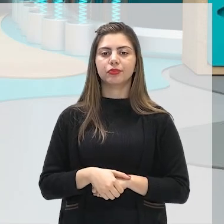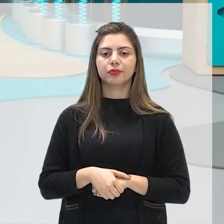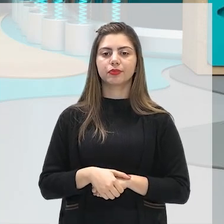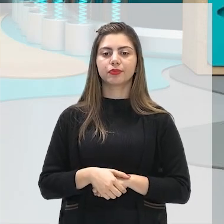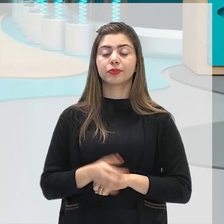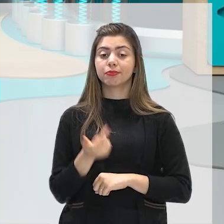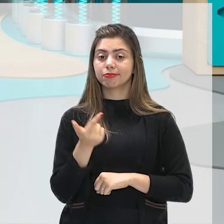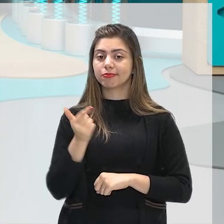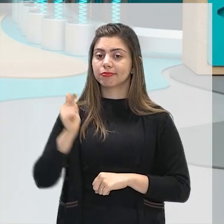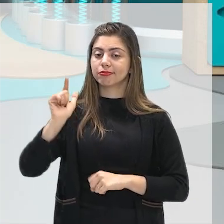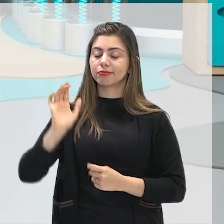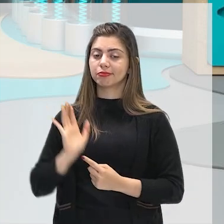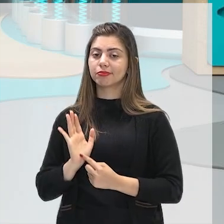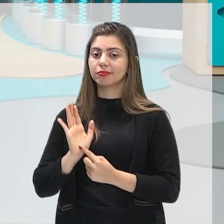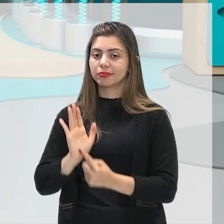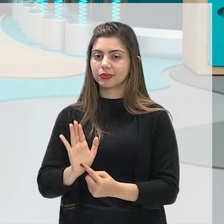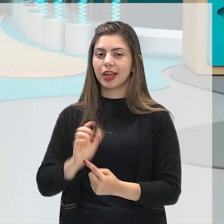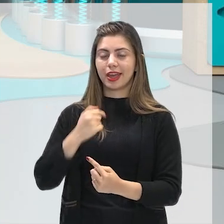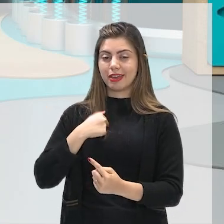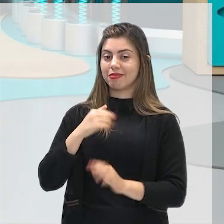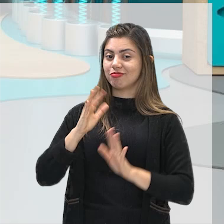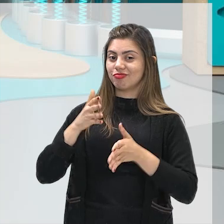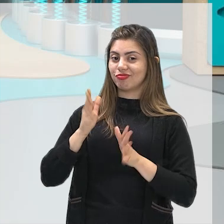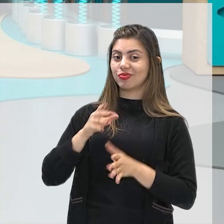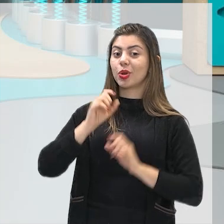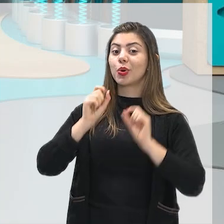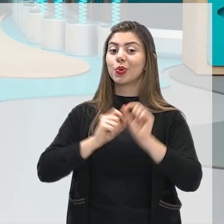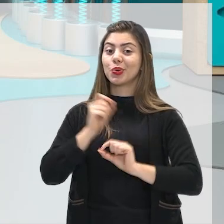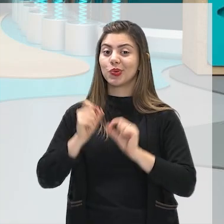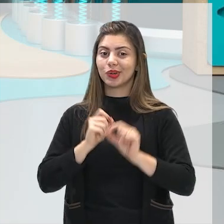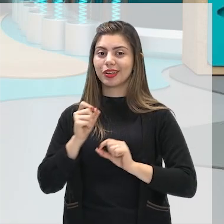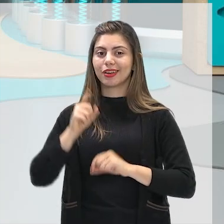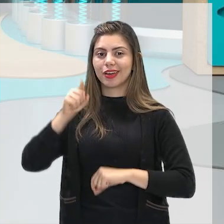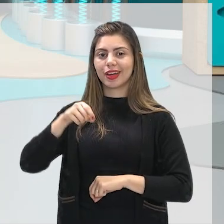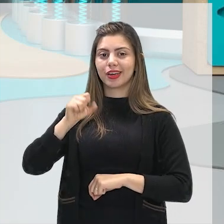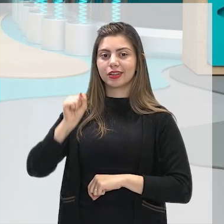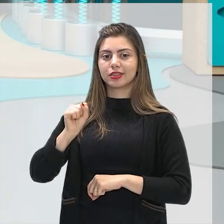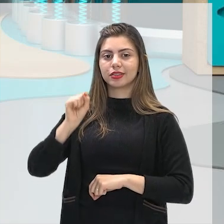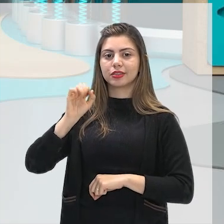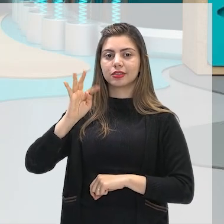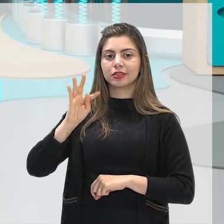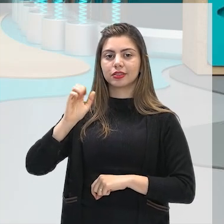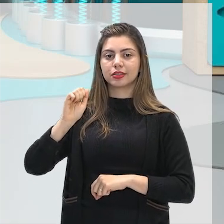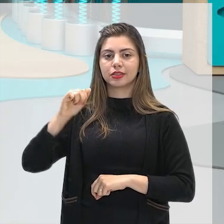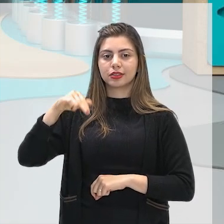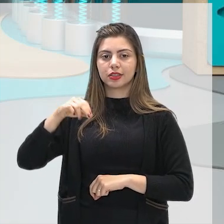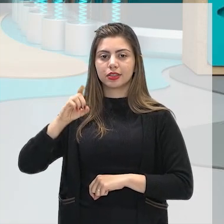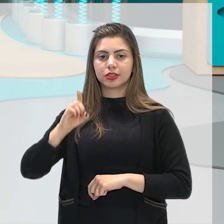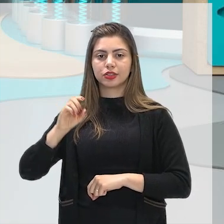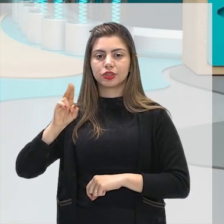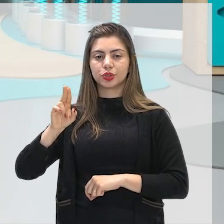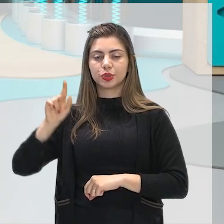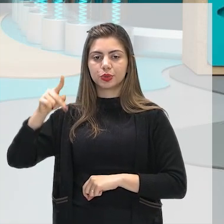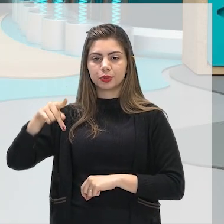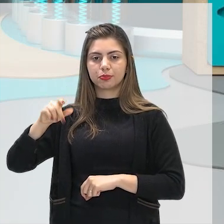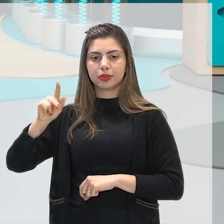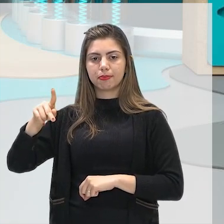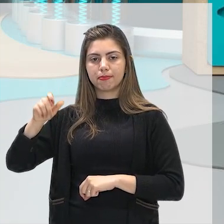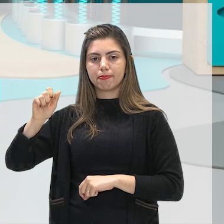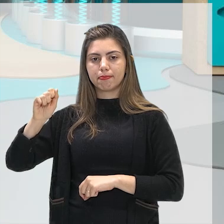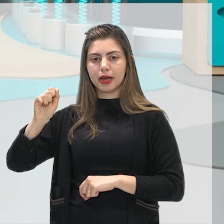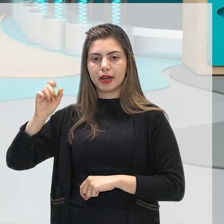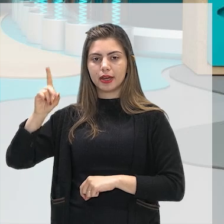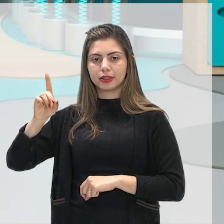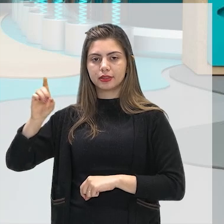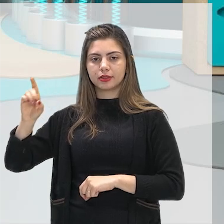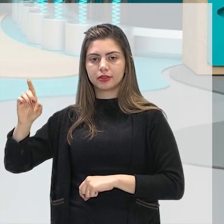que eu já tive a oportunidade de experimentar é o stand-up paddle, mais conhecido como SUP, super interessante. A gente